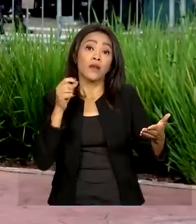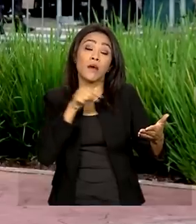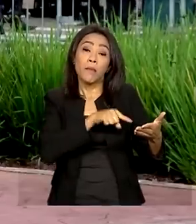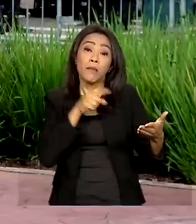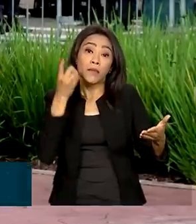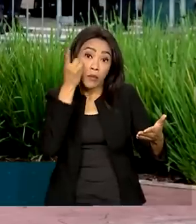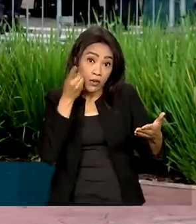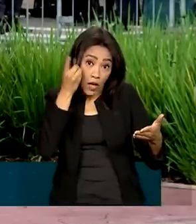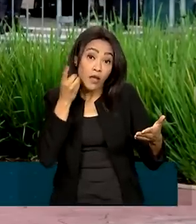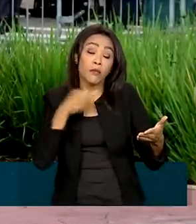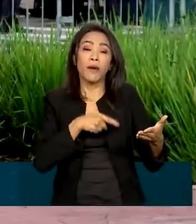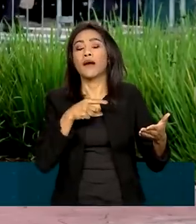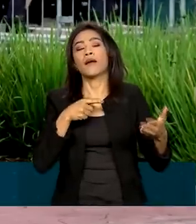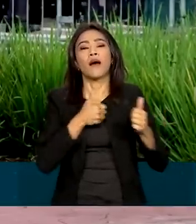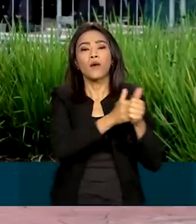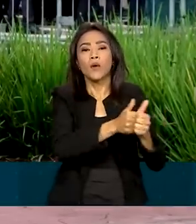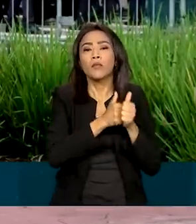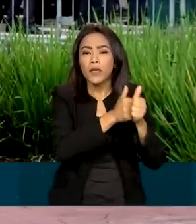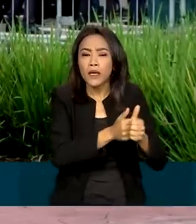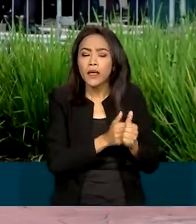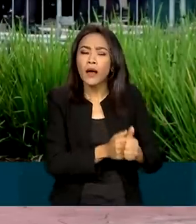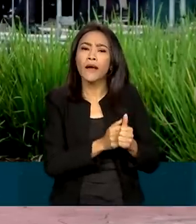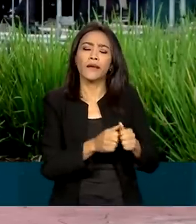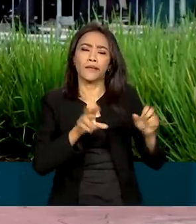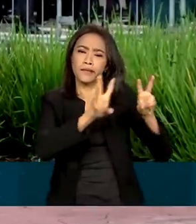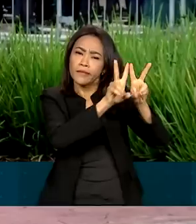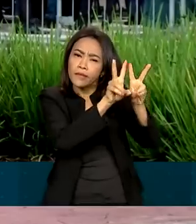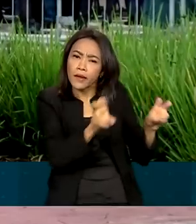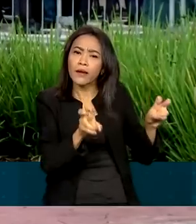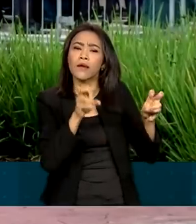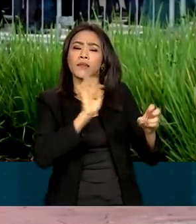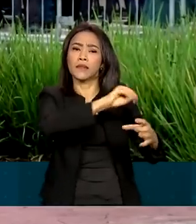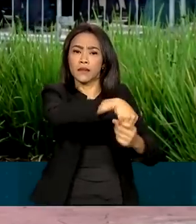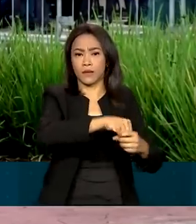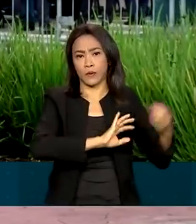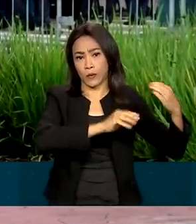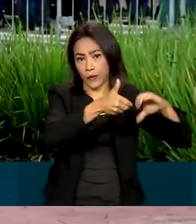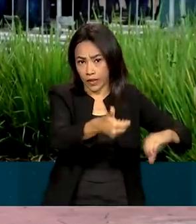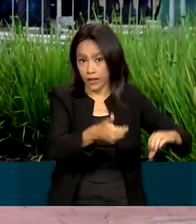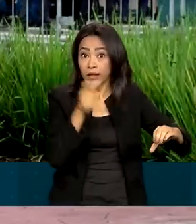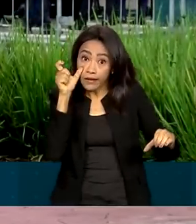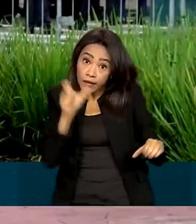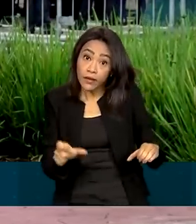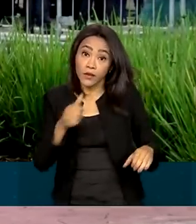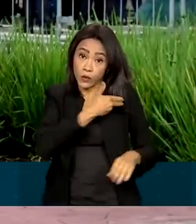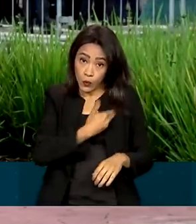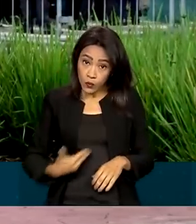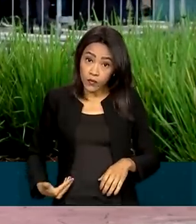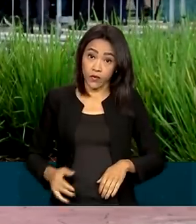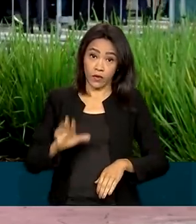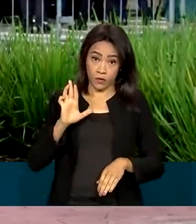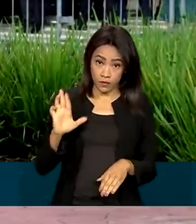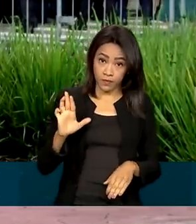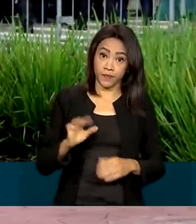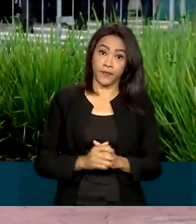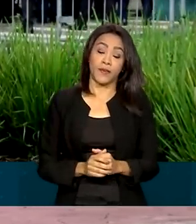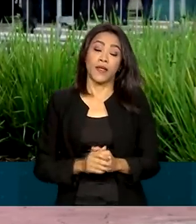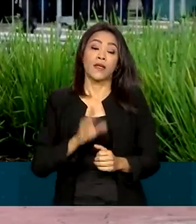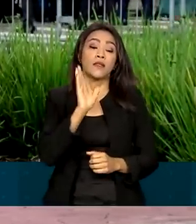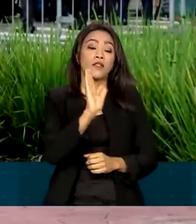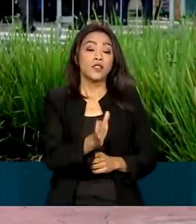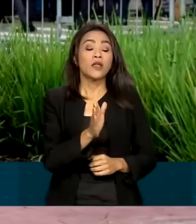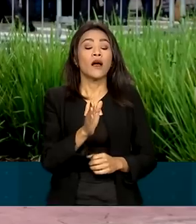técnicos que vão acompanhar os temas de interesse do novo governo no Congresso Nacional. ao comentar sobre a proposta de emenda à Constituição